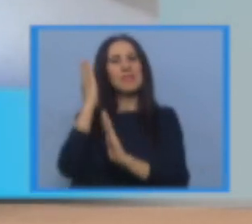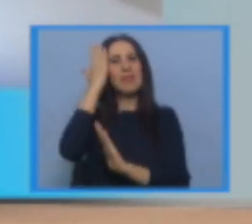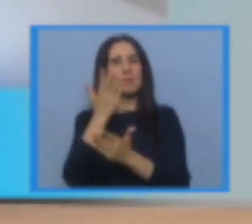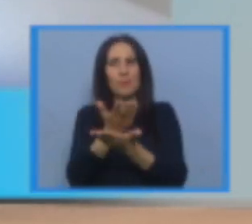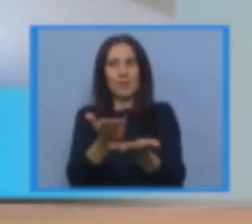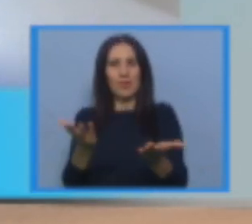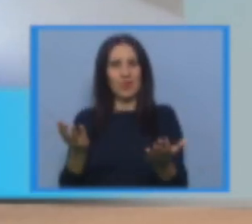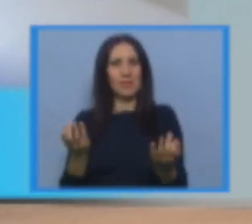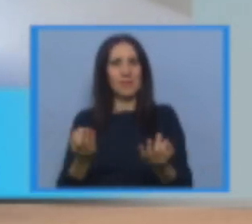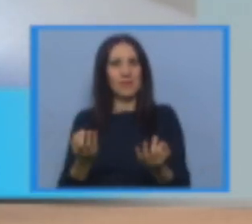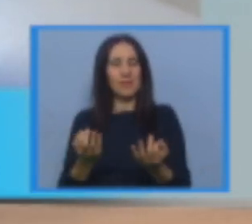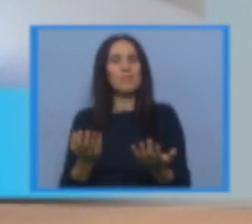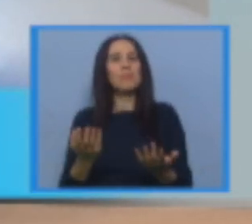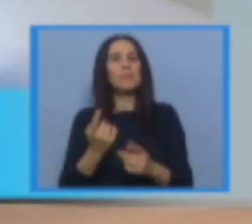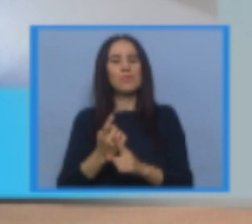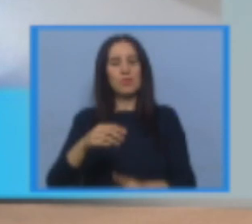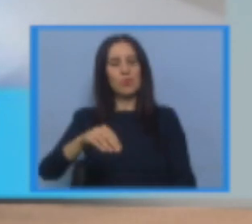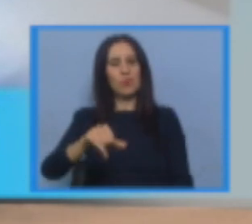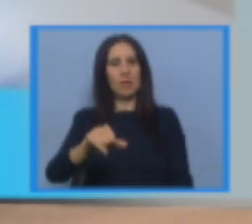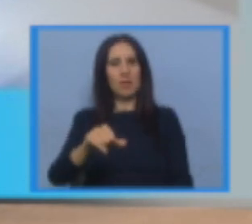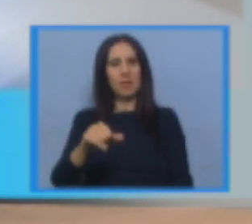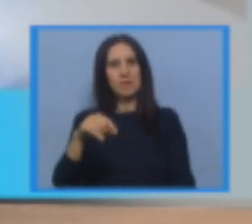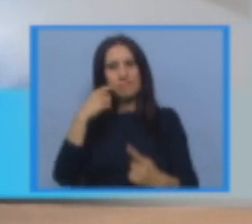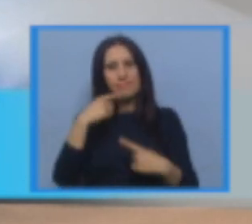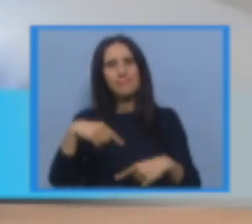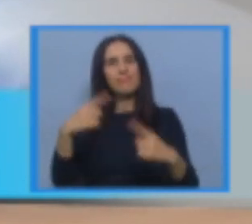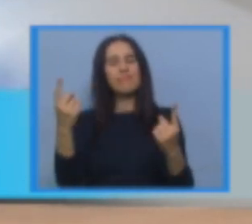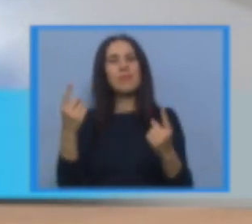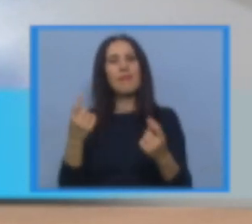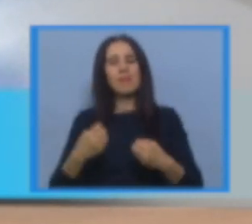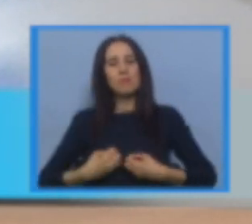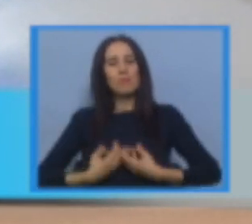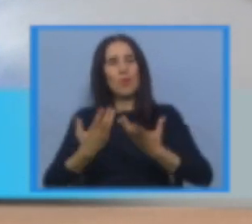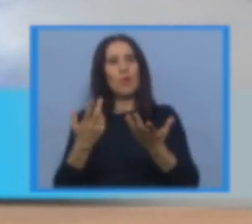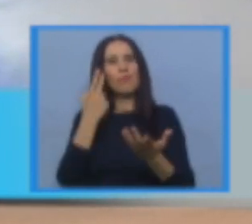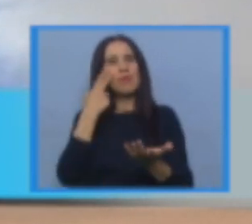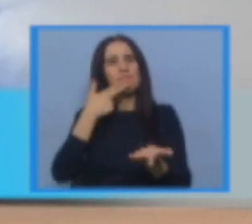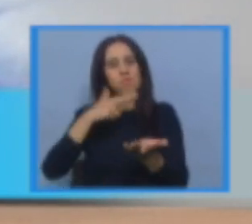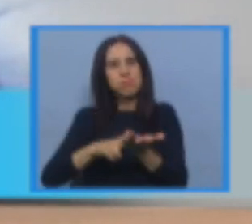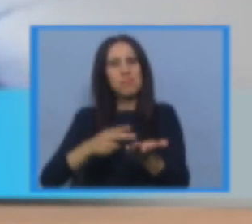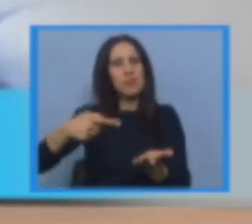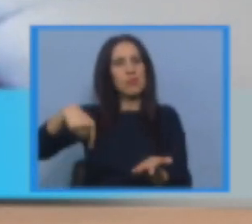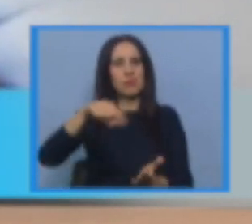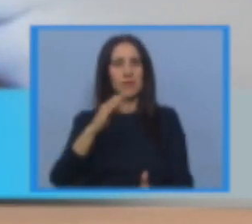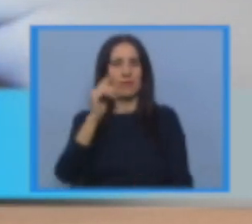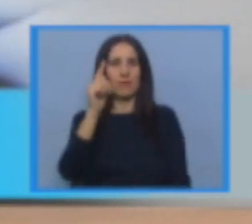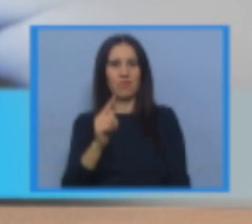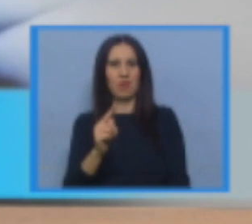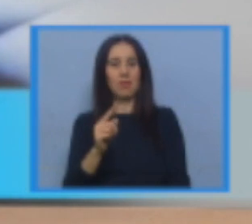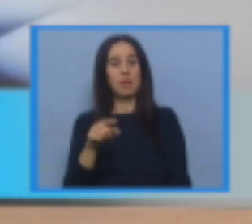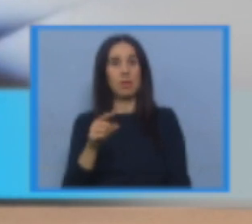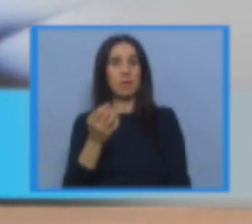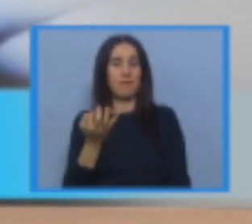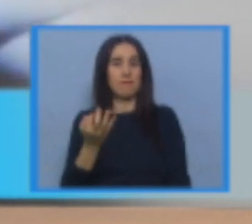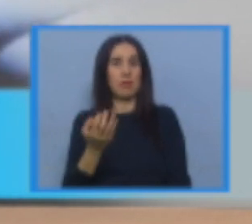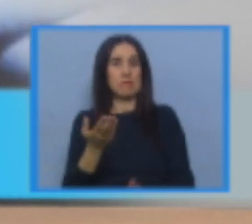neste sentido de serem o lugar da manifestação, da expressão viva da nossa fé, que naqueles casos,